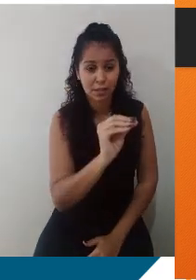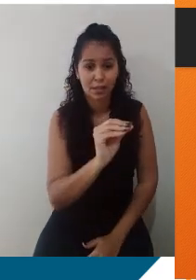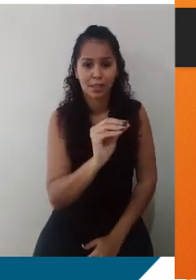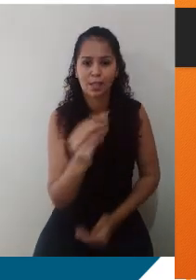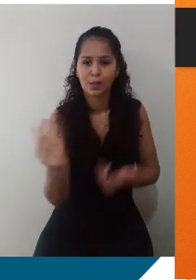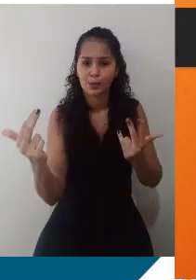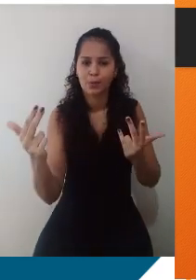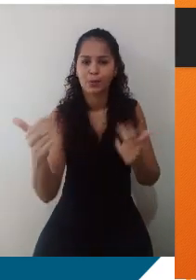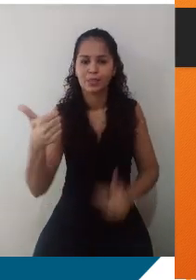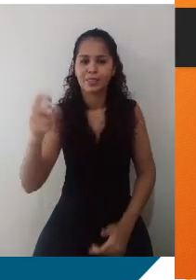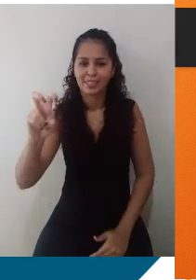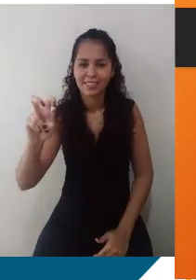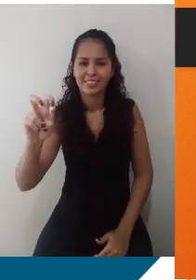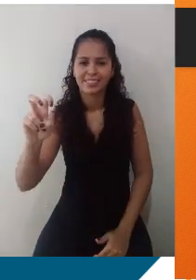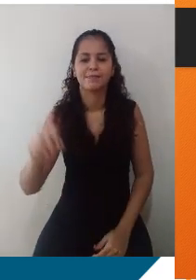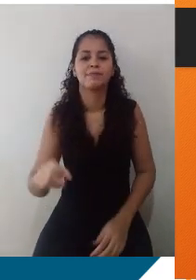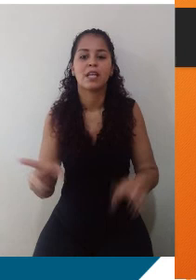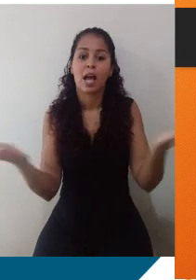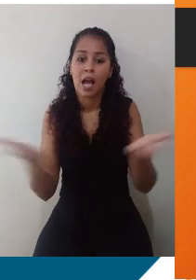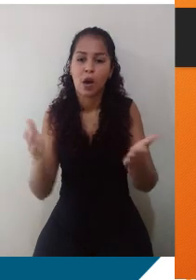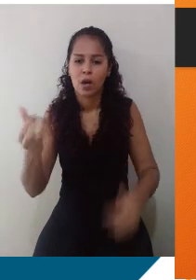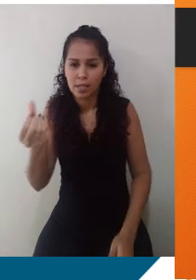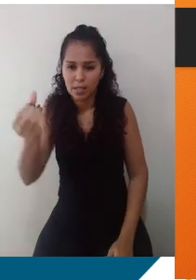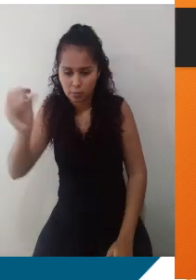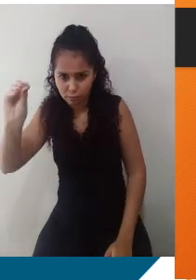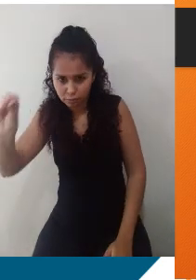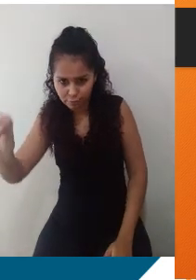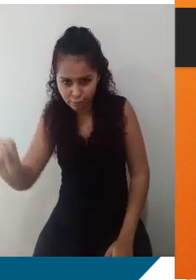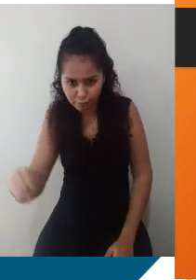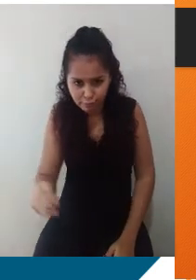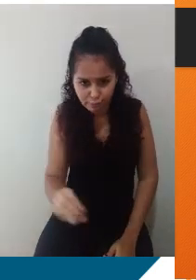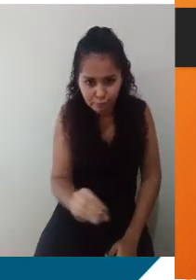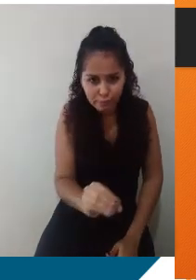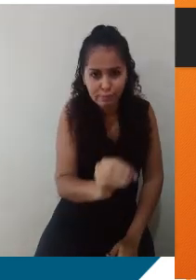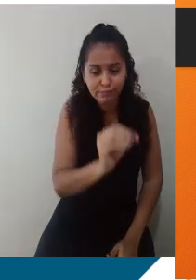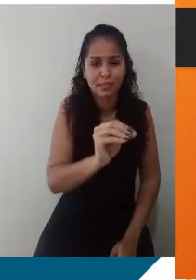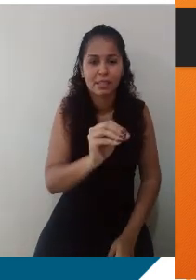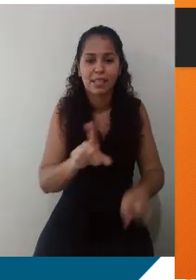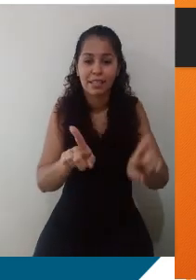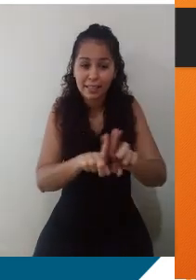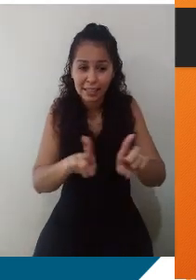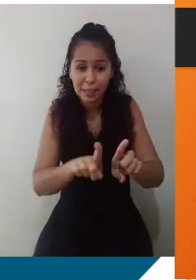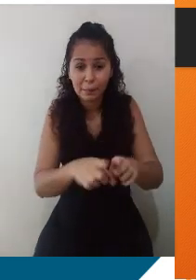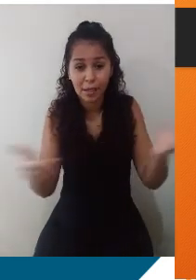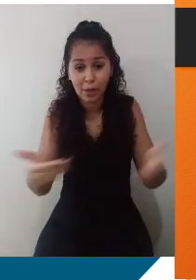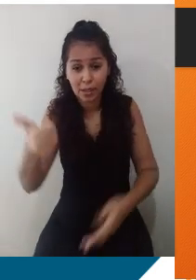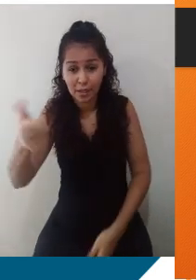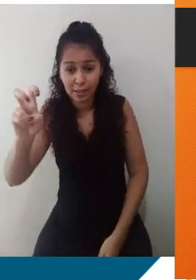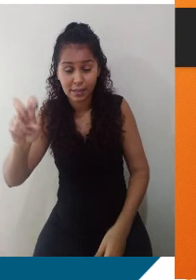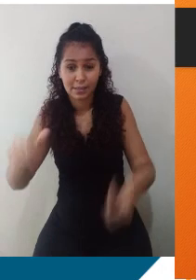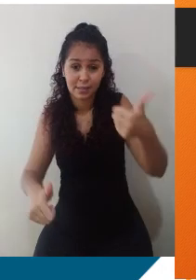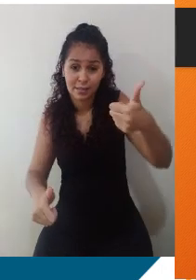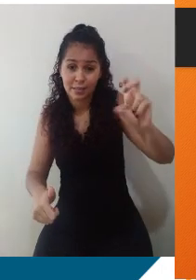passem a valer 15. Em seguida, eu vou transferir 6 unidades do 21 para o 9, para que as duas passem a valer